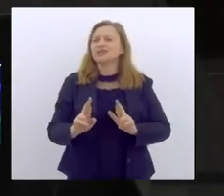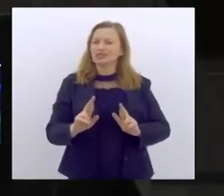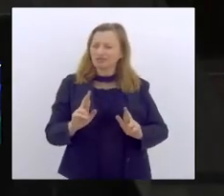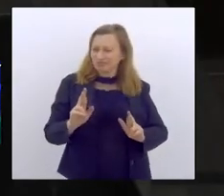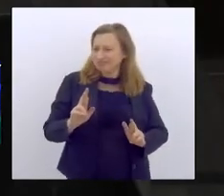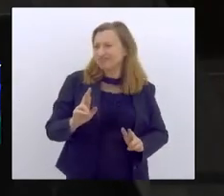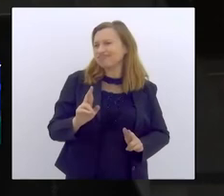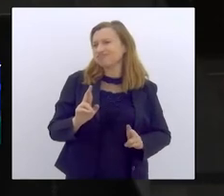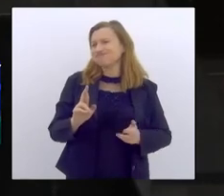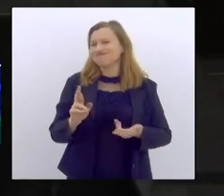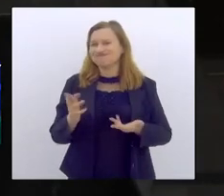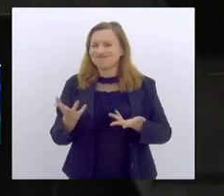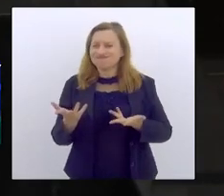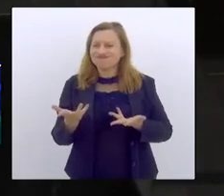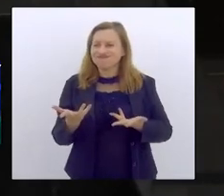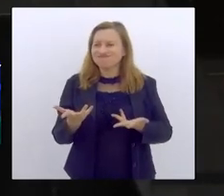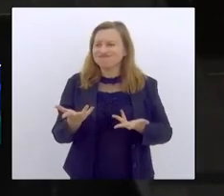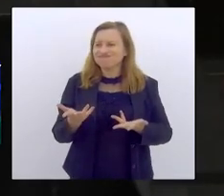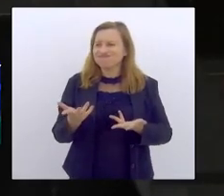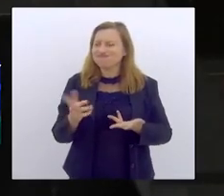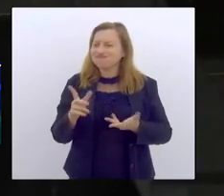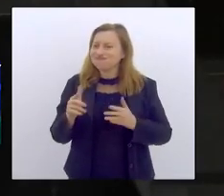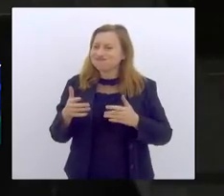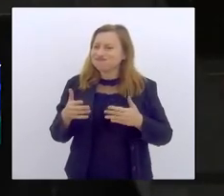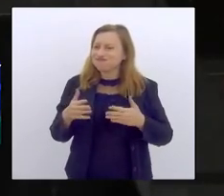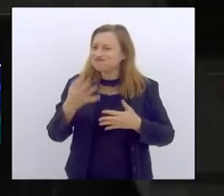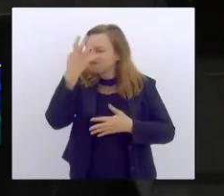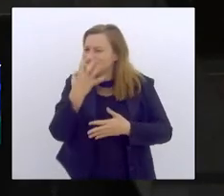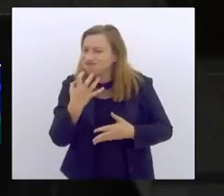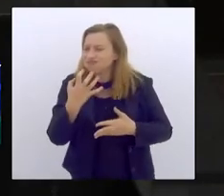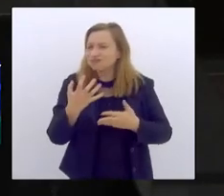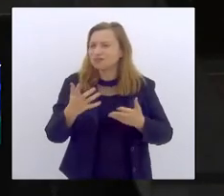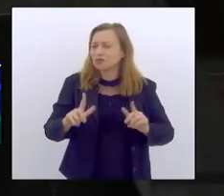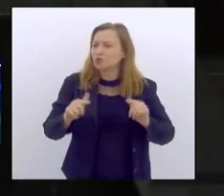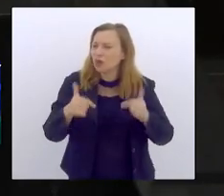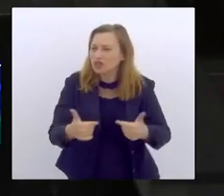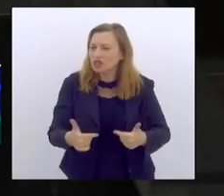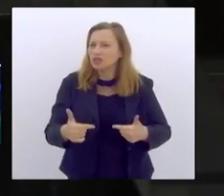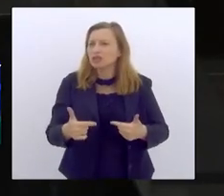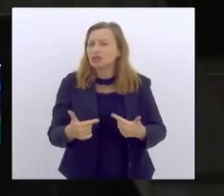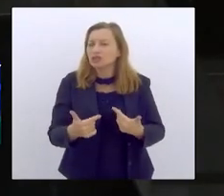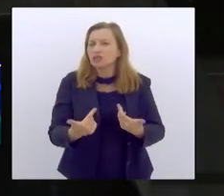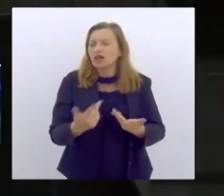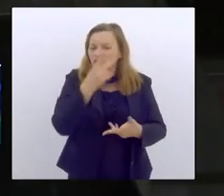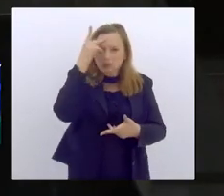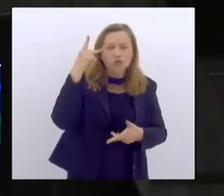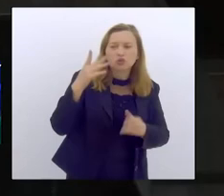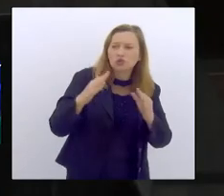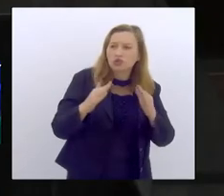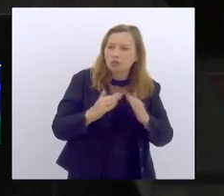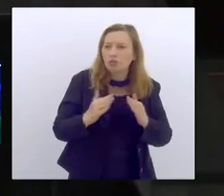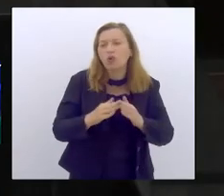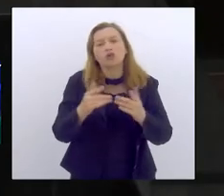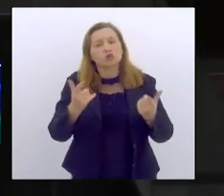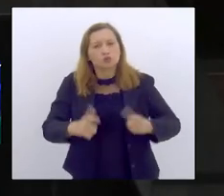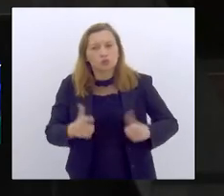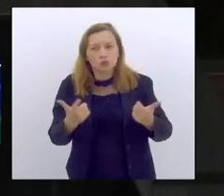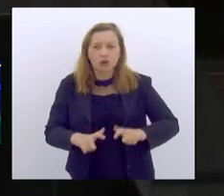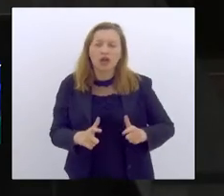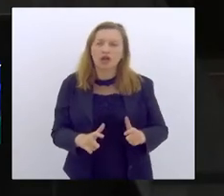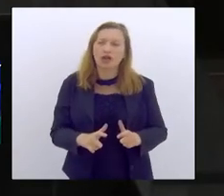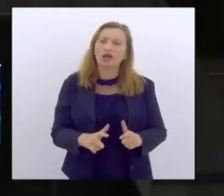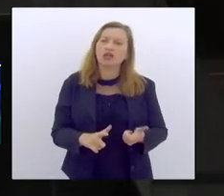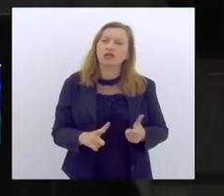camaradagem né então certo compadril é quase concessionários enfim os moradores os destinatários